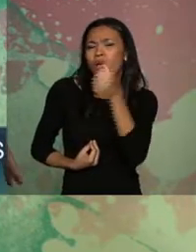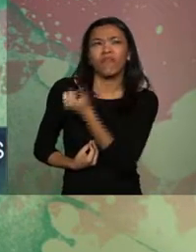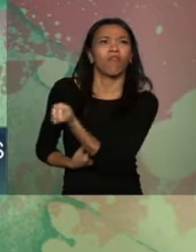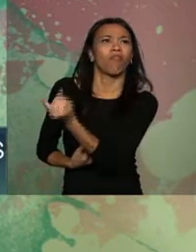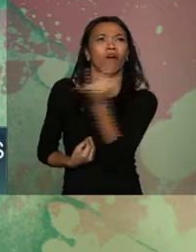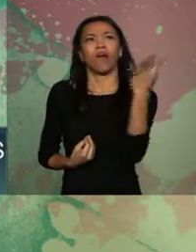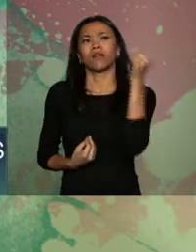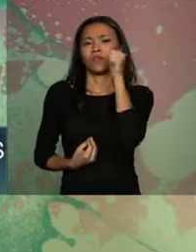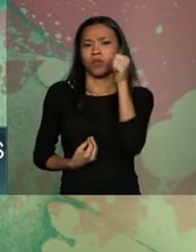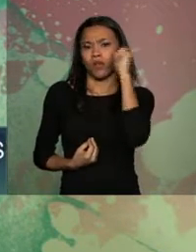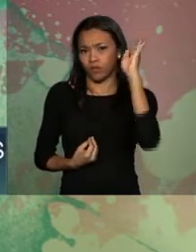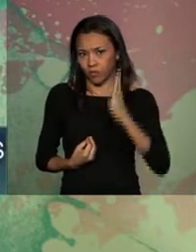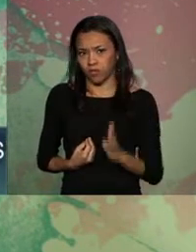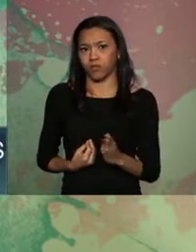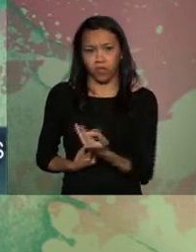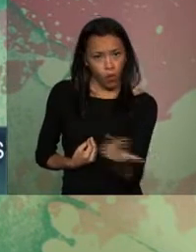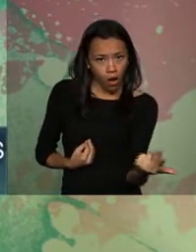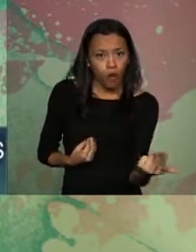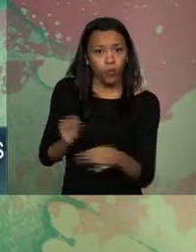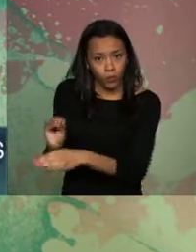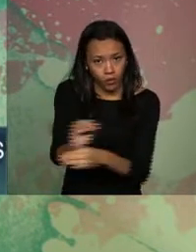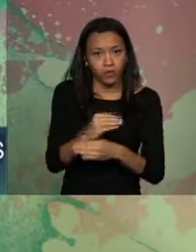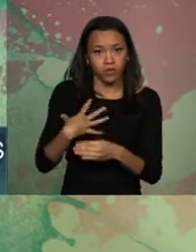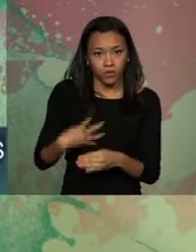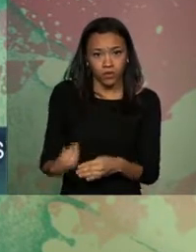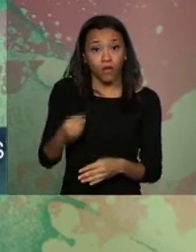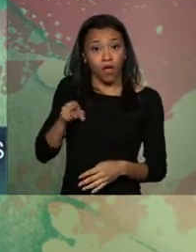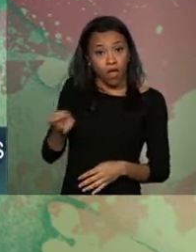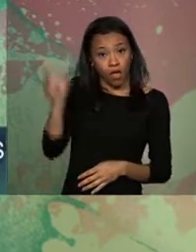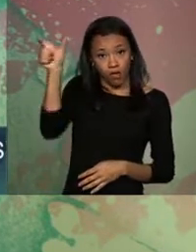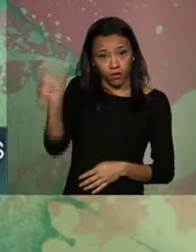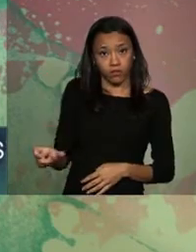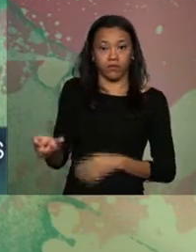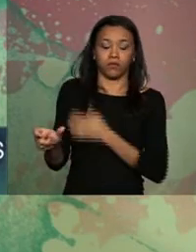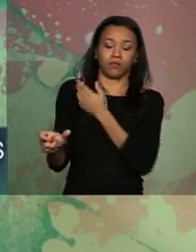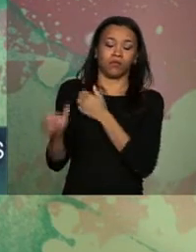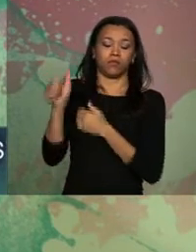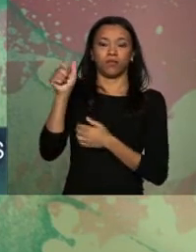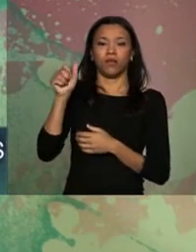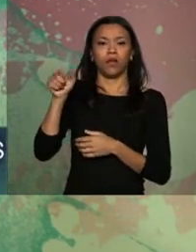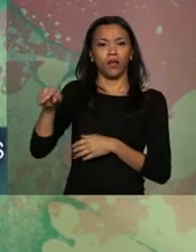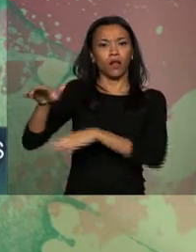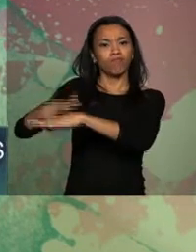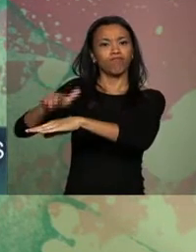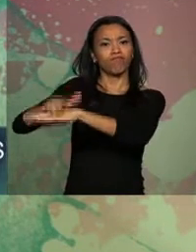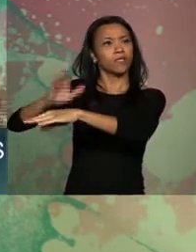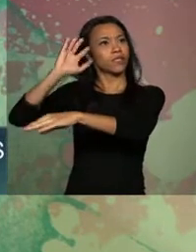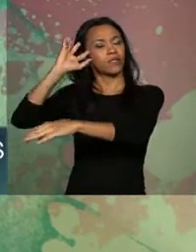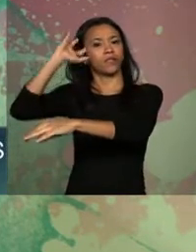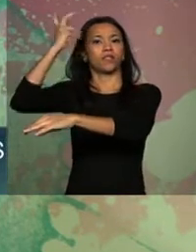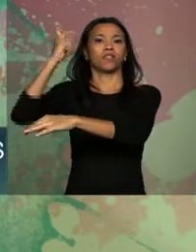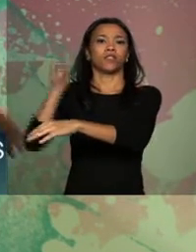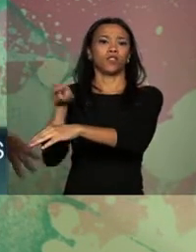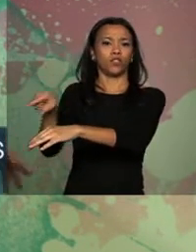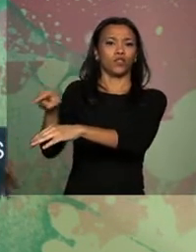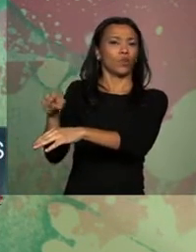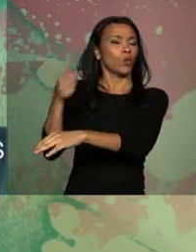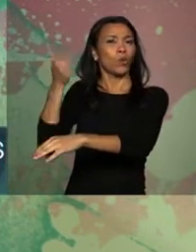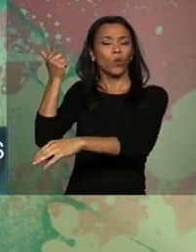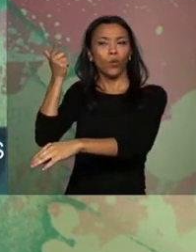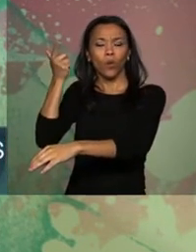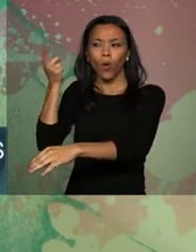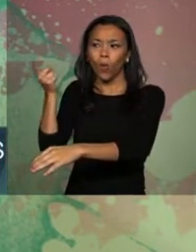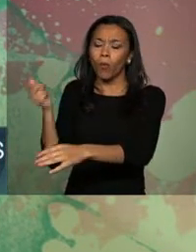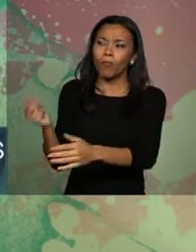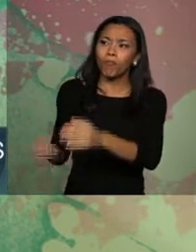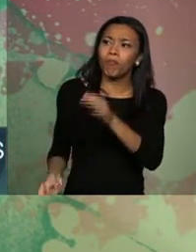de mulheres no nosso país, ela decidiu também que ter seu próprio negócio